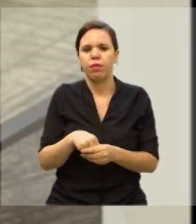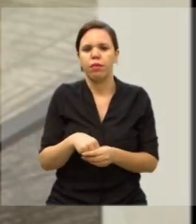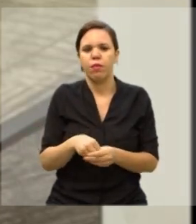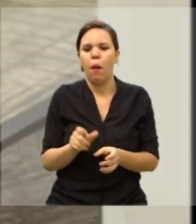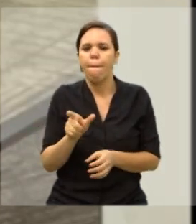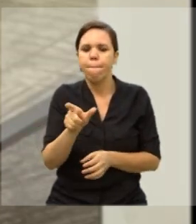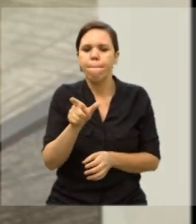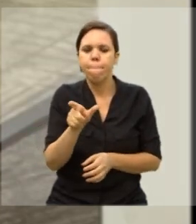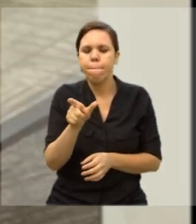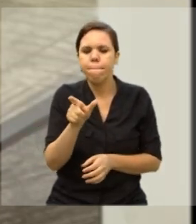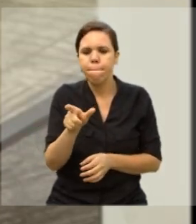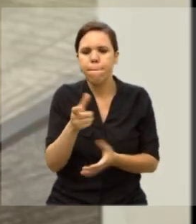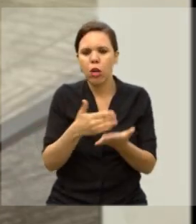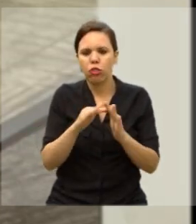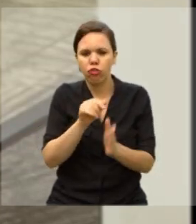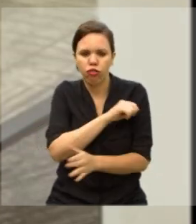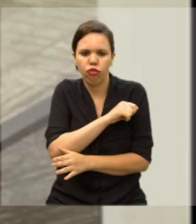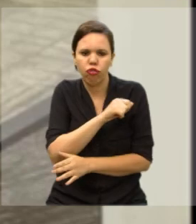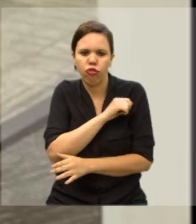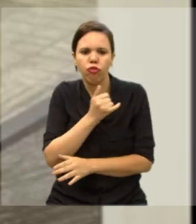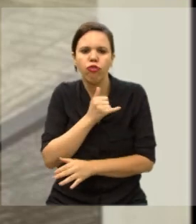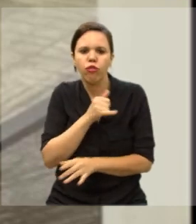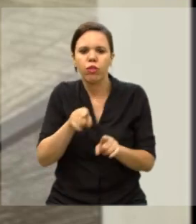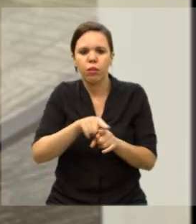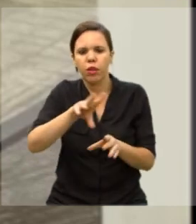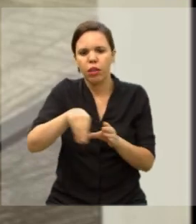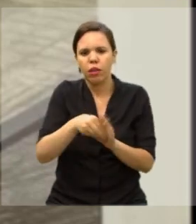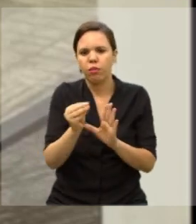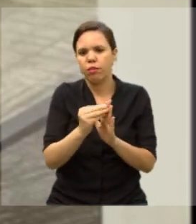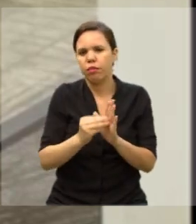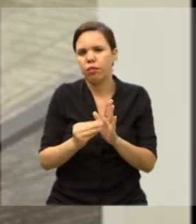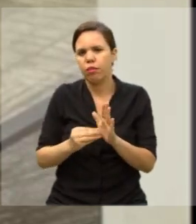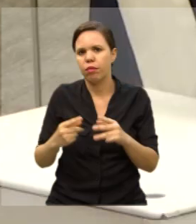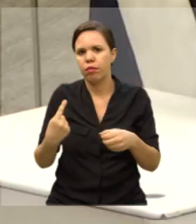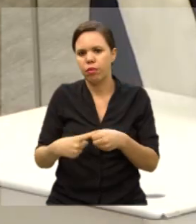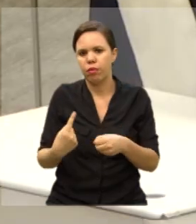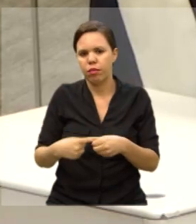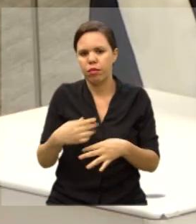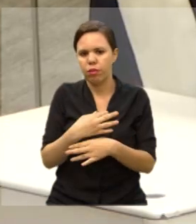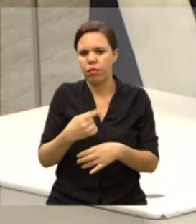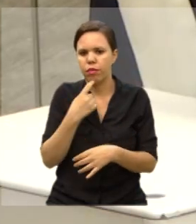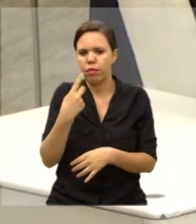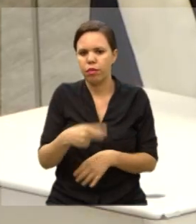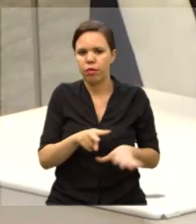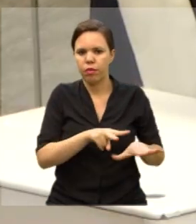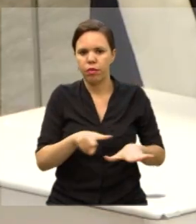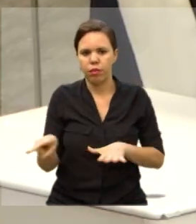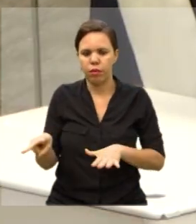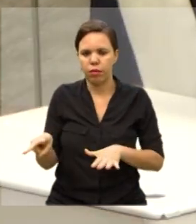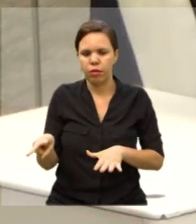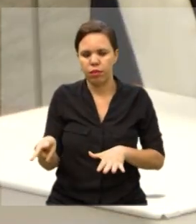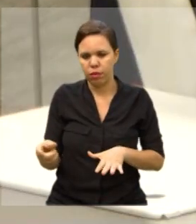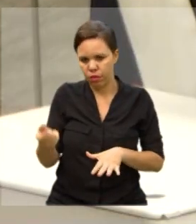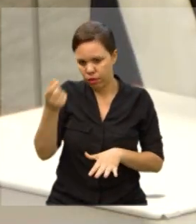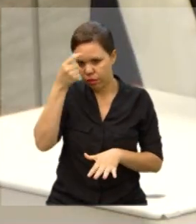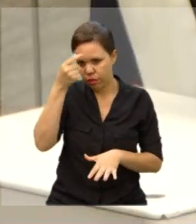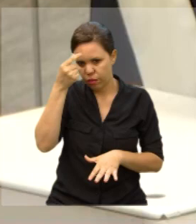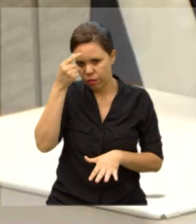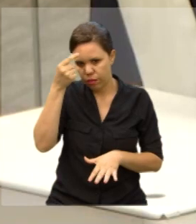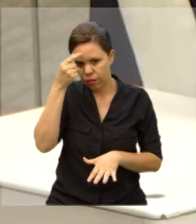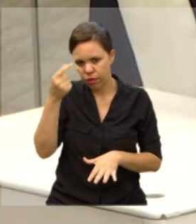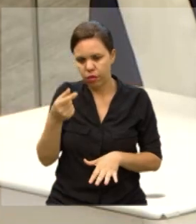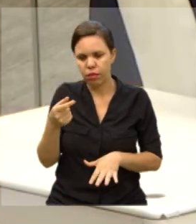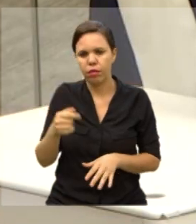Eletrônico, e também a lei que inclui no calendário oficial do município de Campinas a Semana de Conscientização